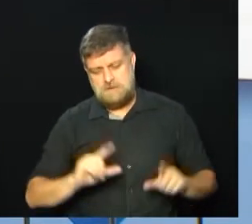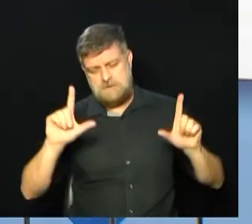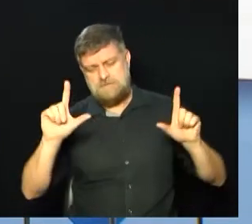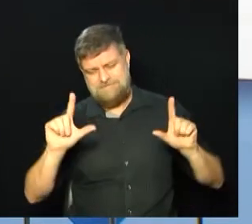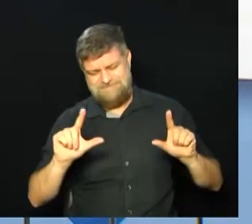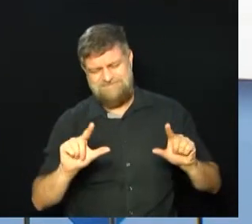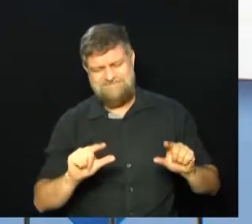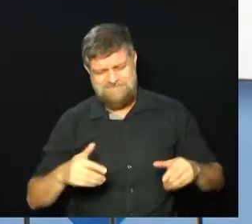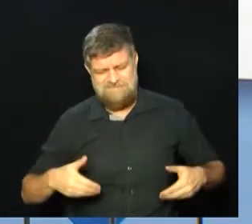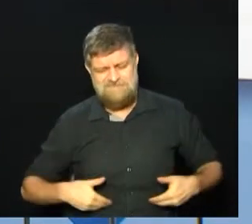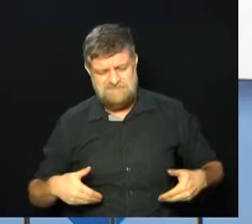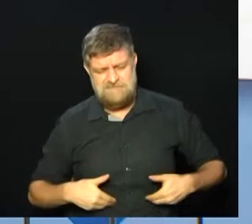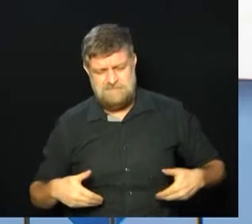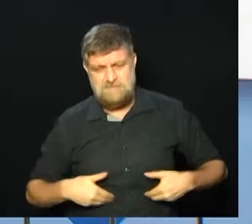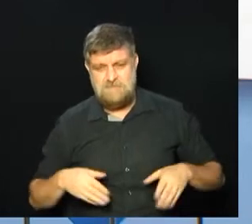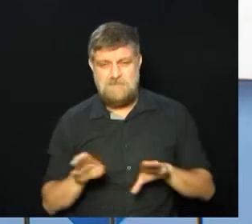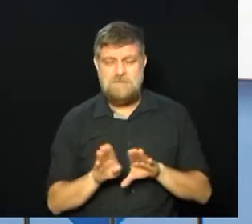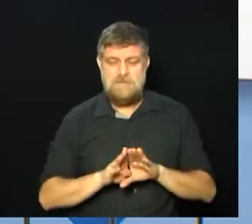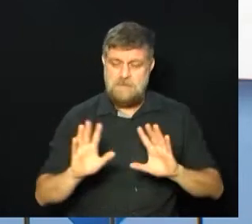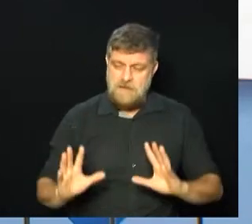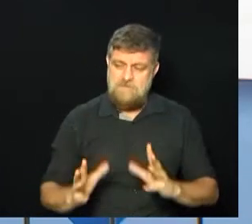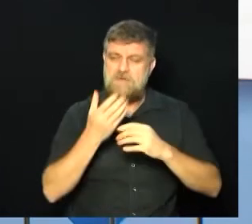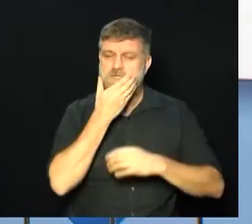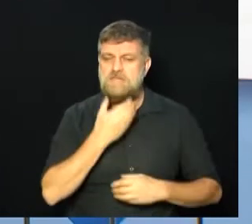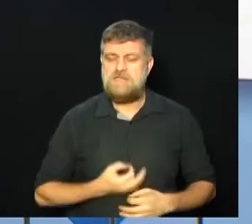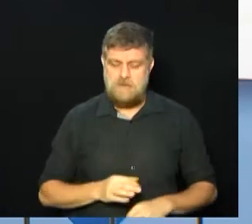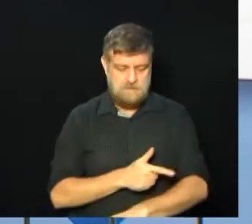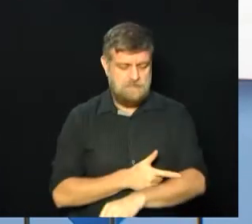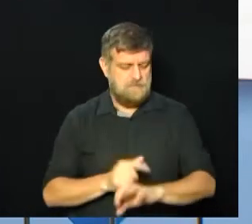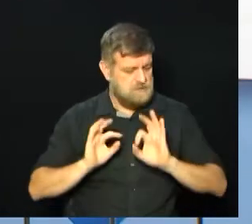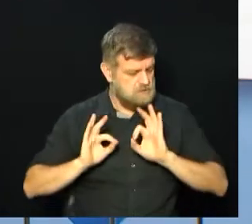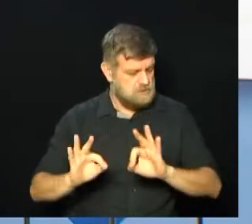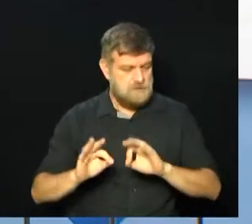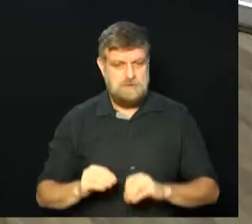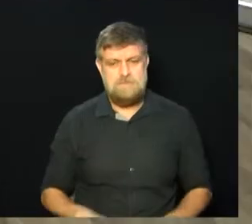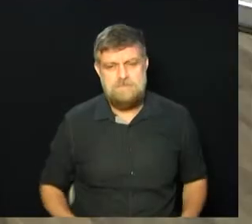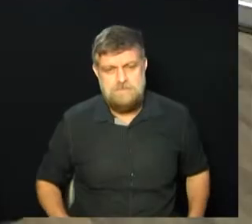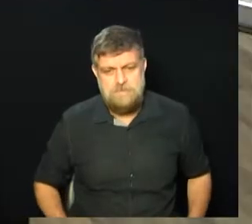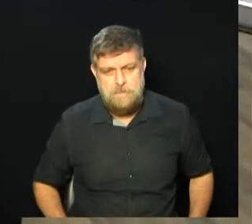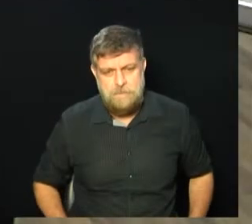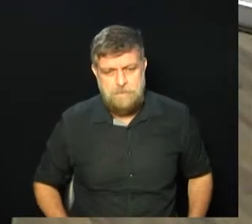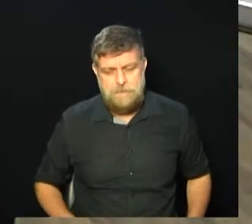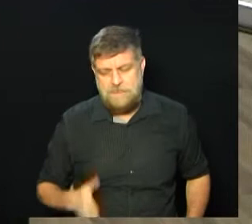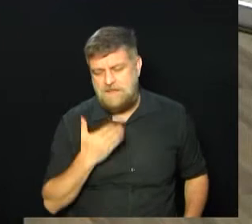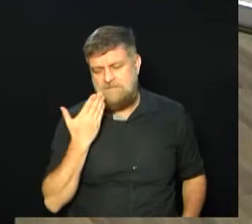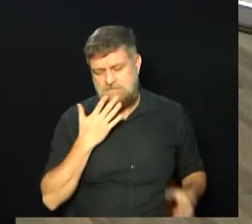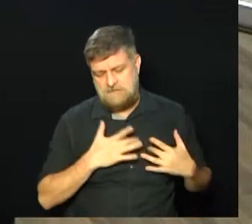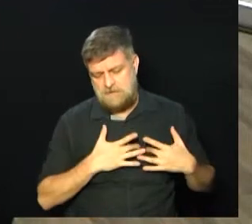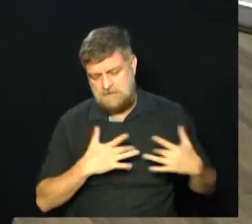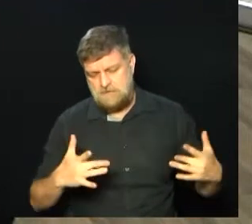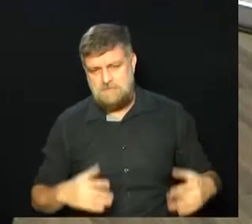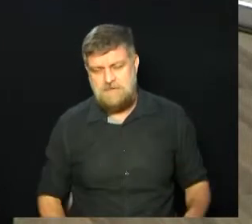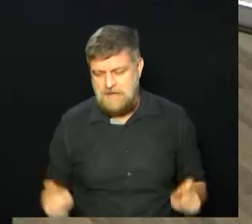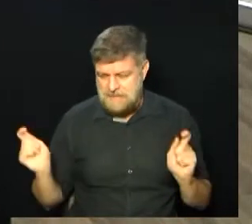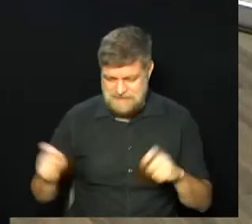essa fome e dá um Natal mais Digno Para as pessoas em vulnerabilidade social é fácil do ar e não pesa